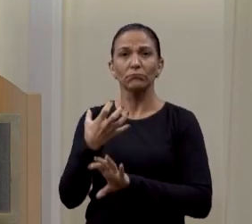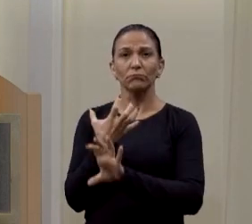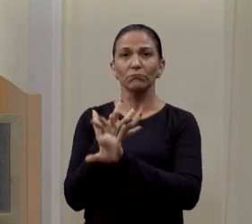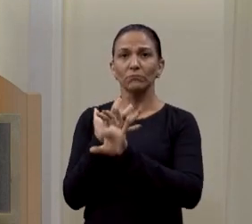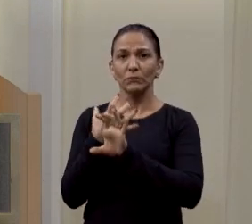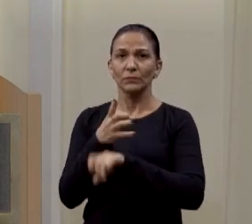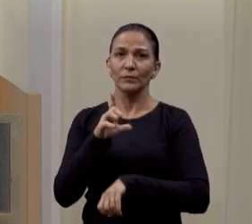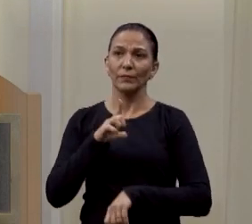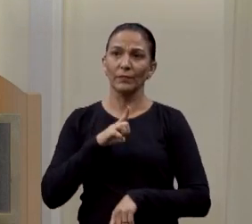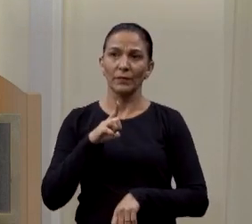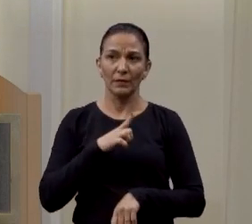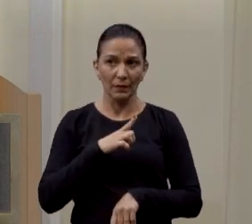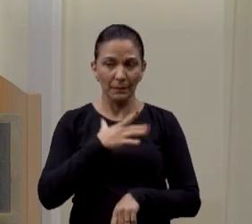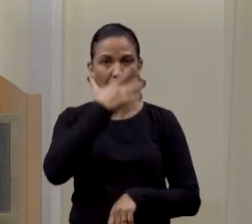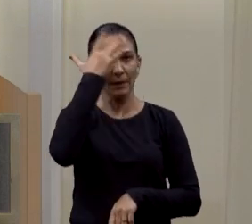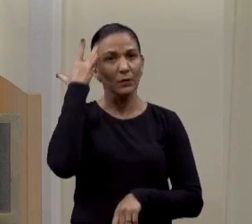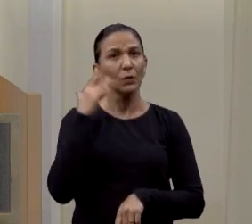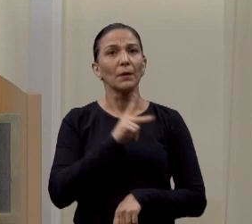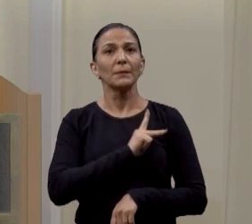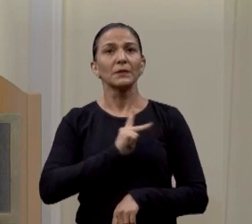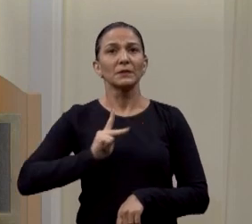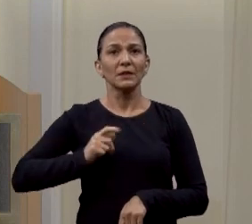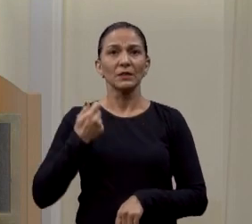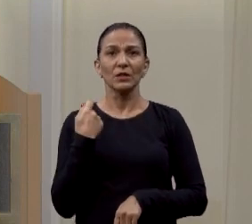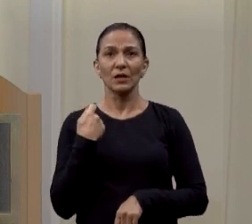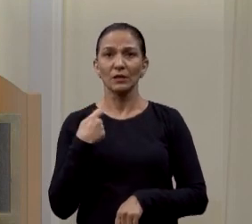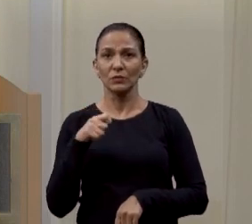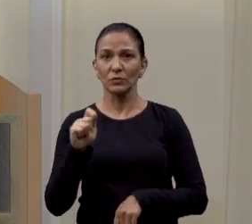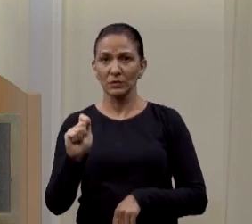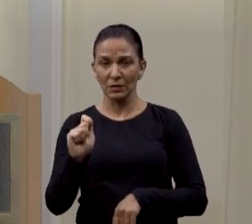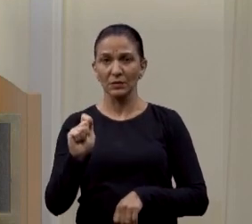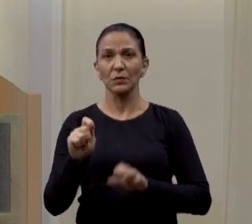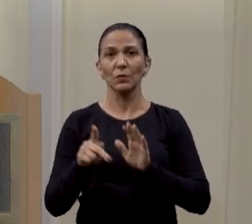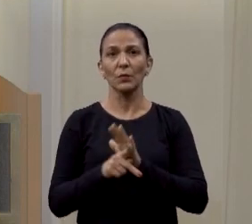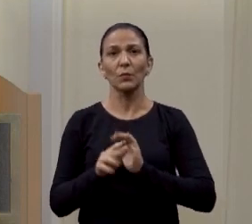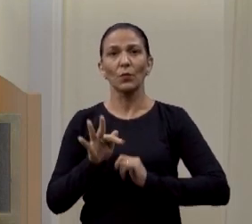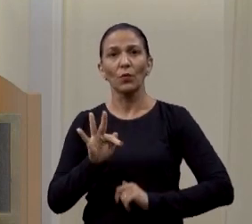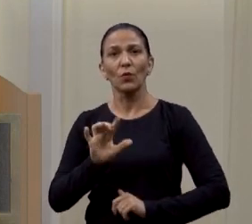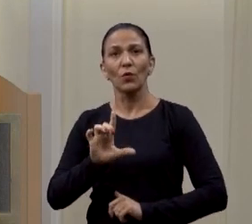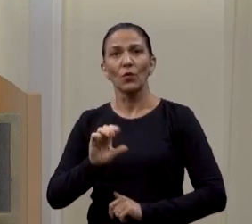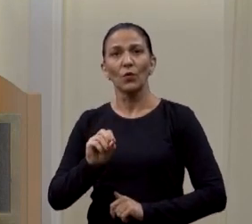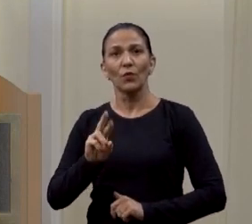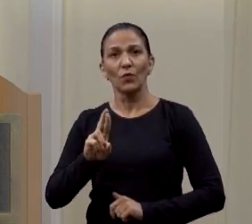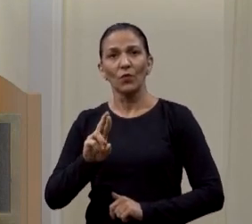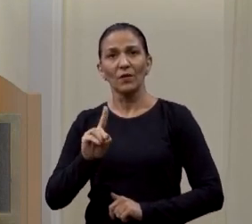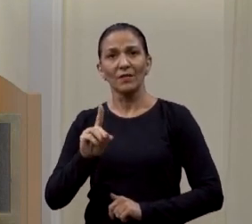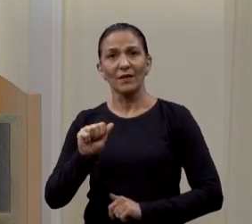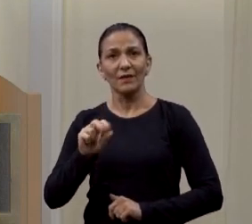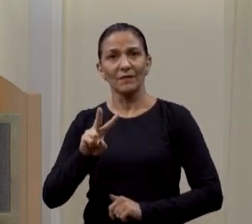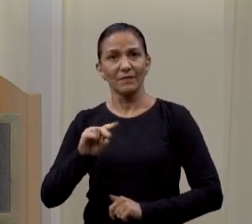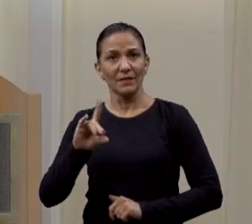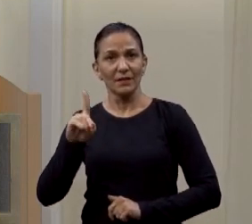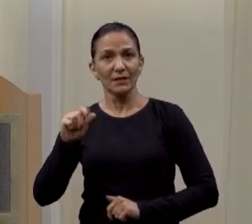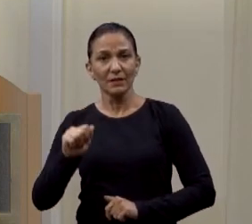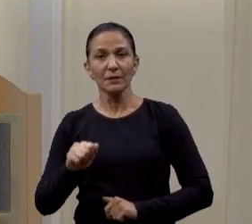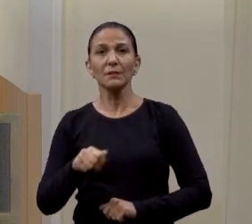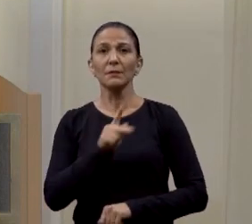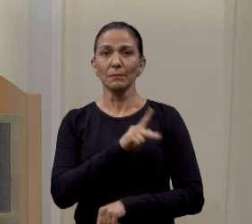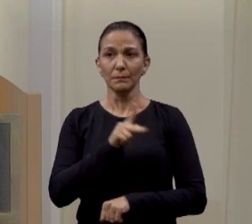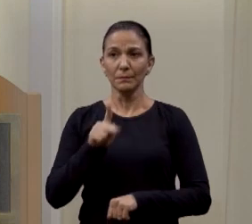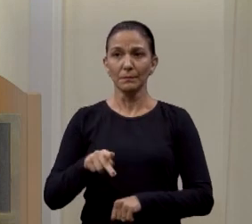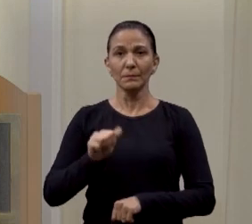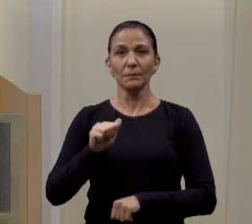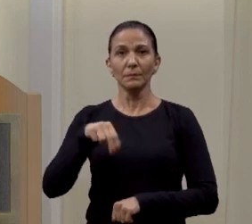a presença do nosso presidente da Associação Flor da Vida, o Enor Machado, e com o professor André Gonzaga